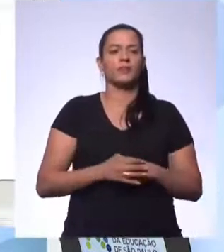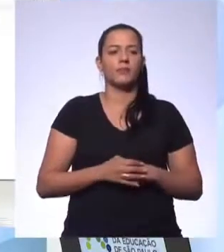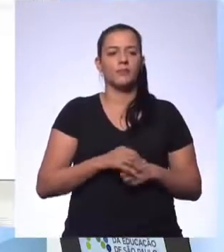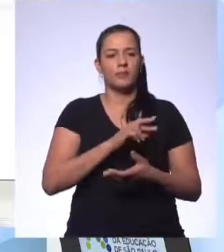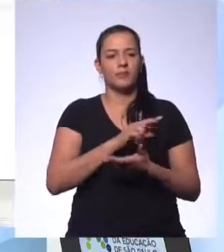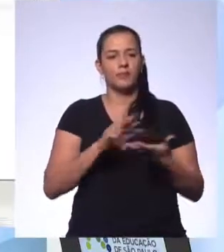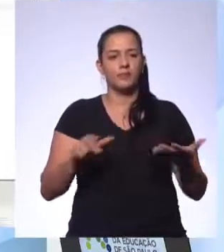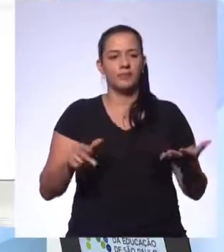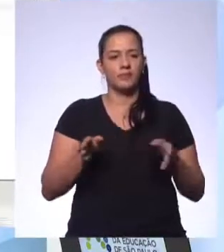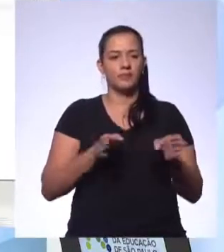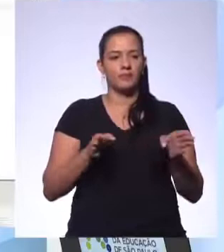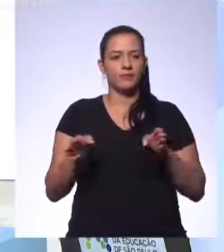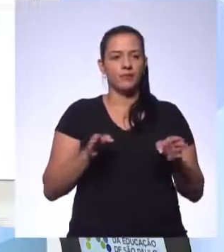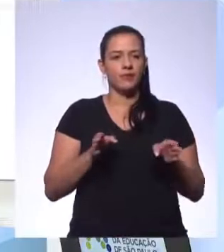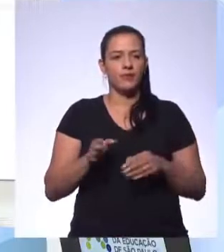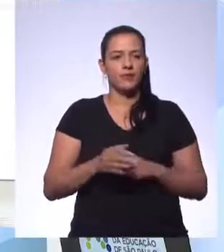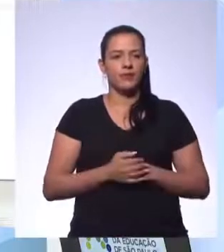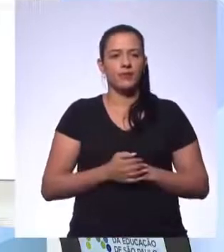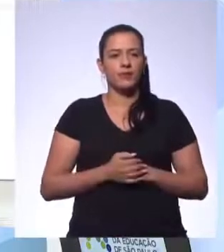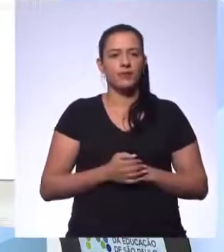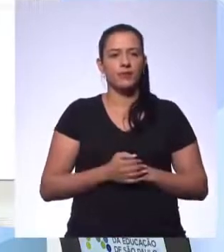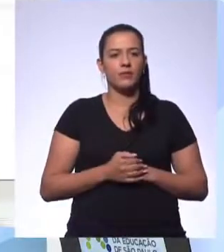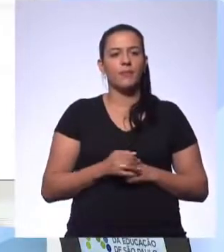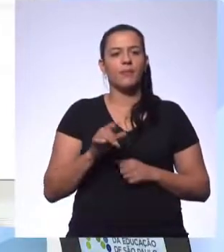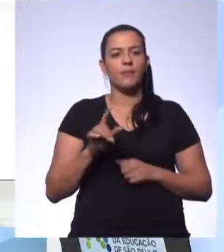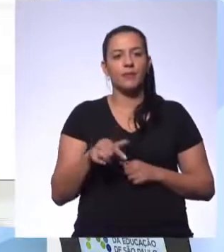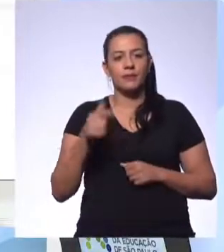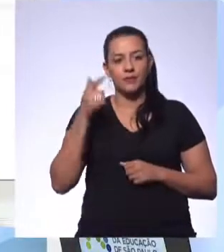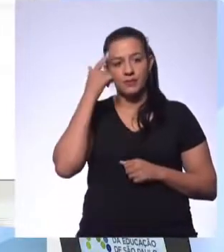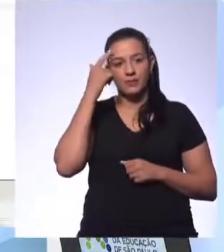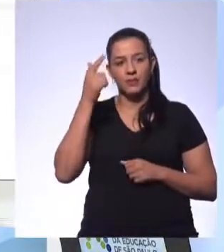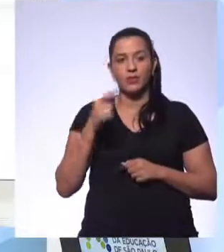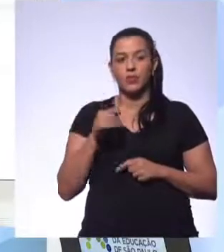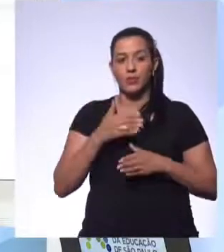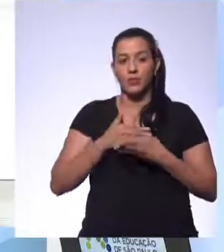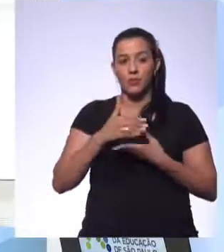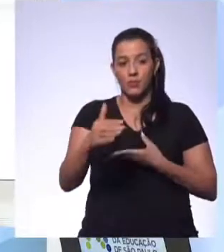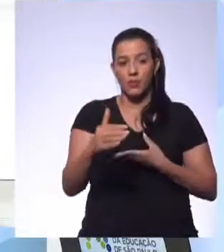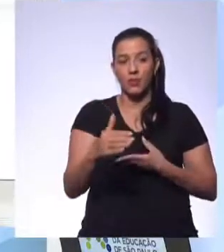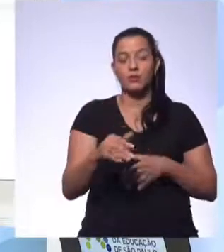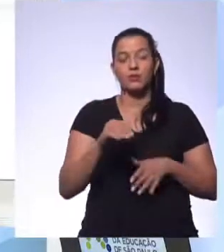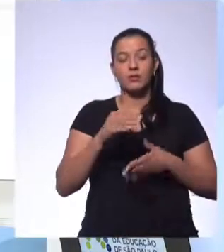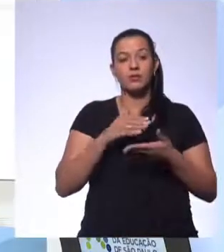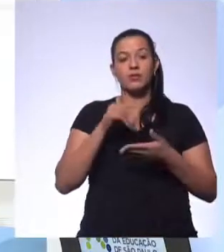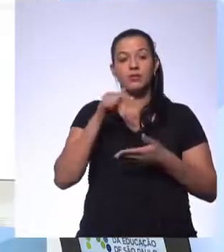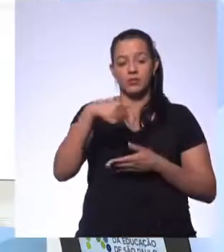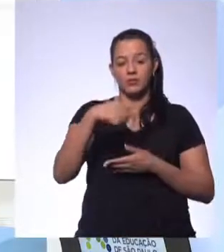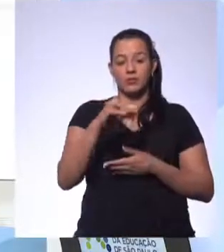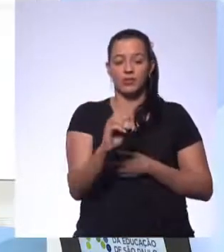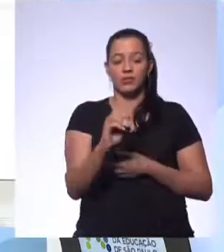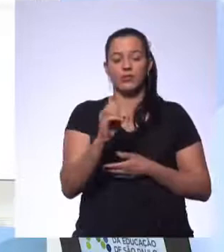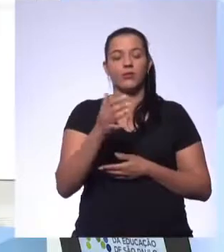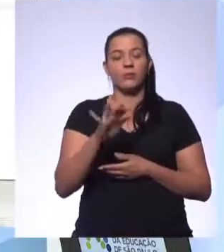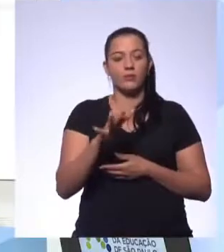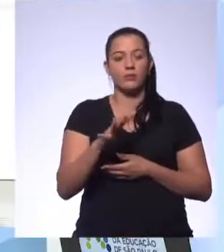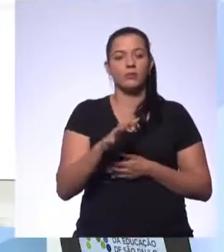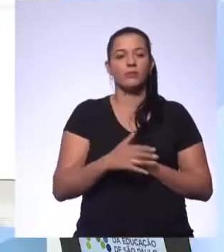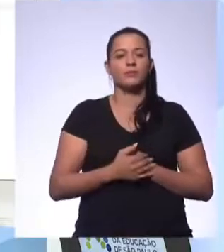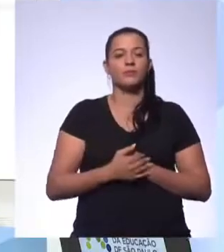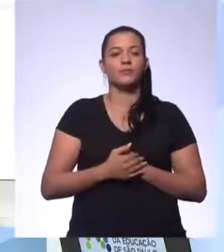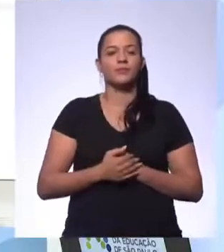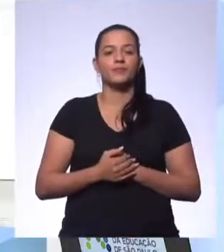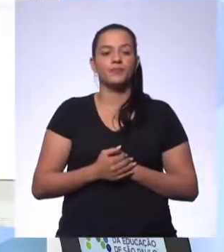tá? Lembrando que a música eletrônica, né, começa lá na década de 70, né, pelo menos a música eletrônica moderna, com Kraftwerk lá nos anos